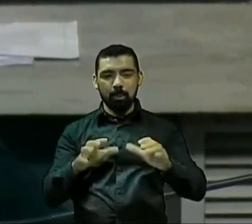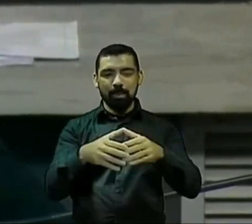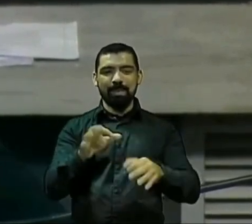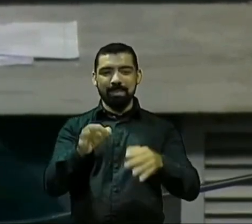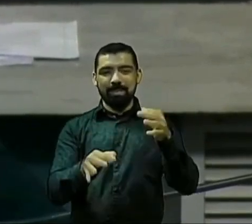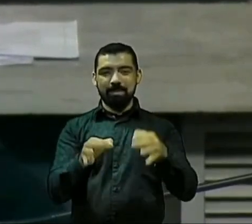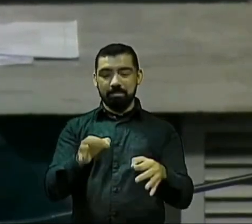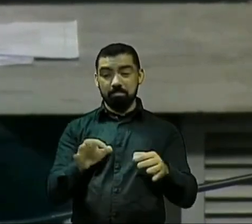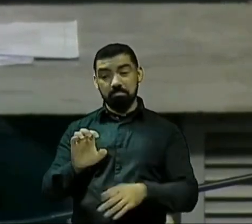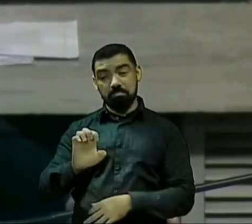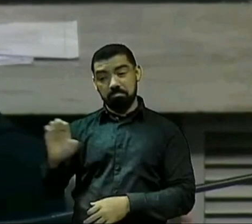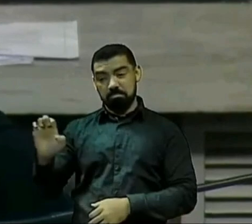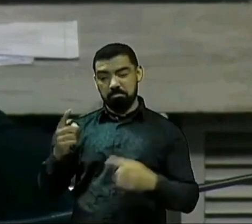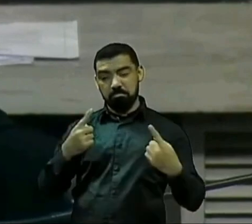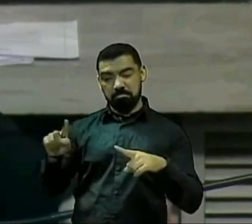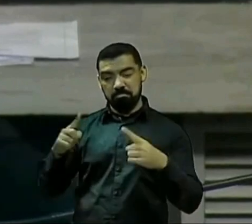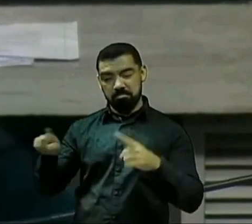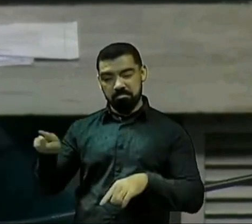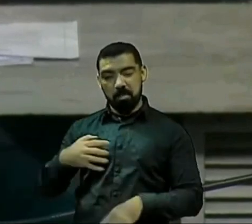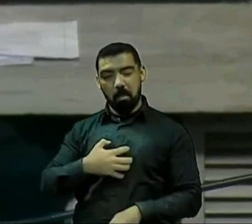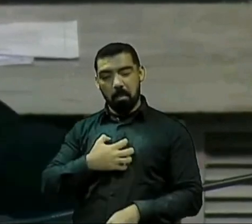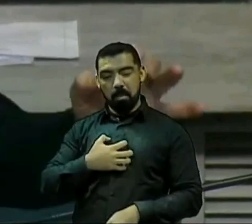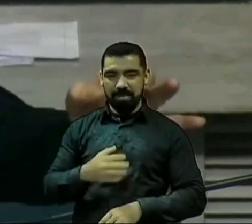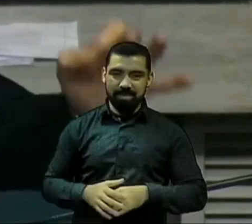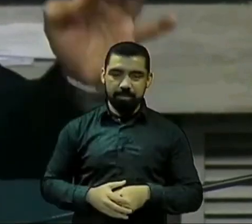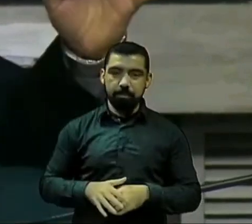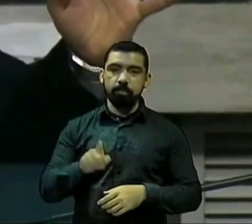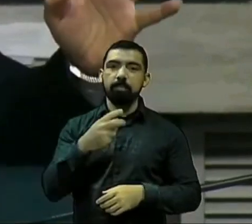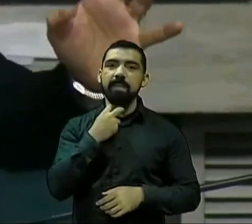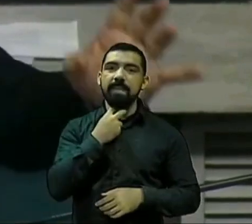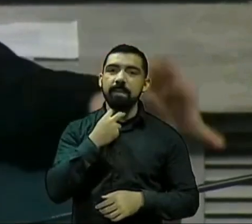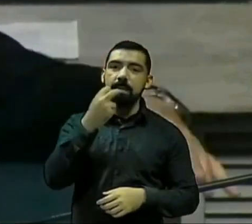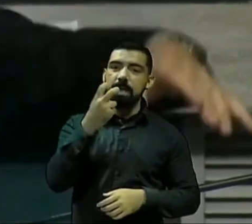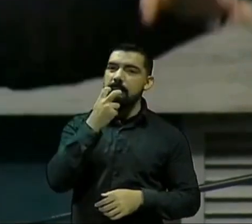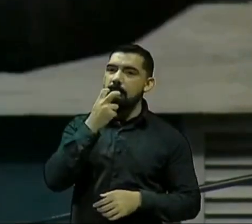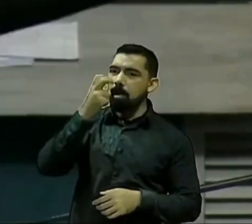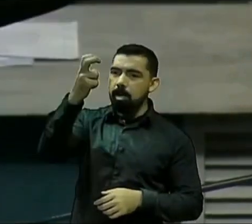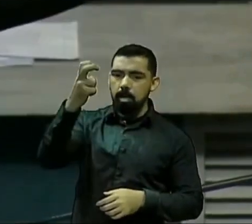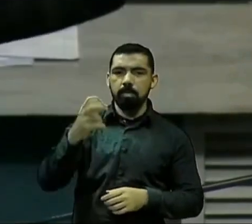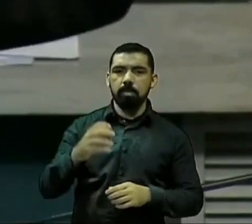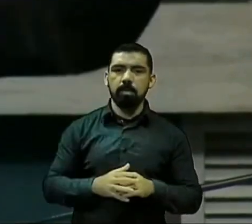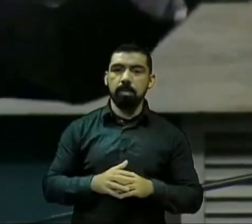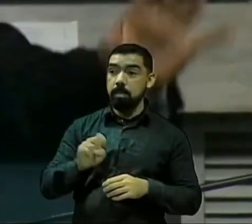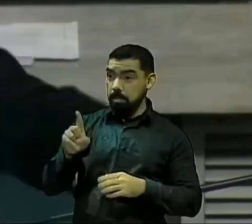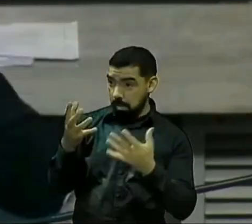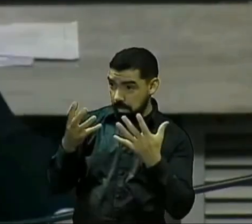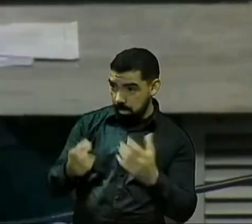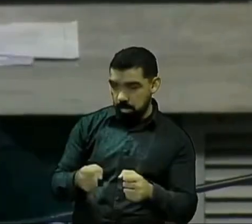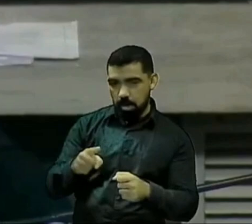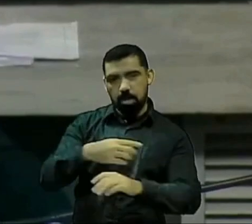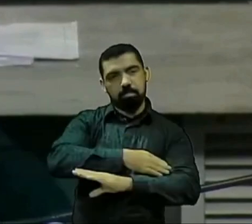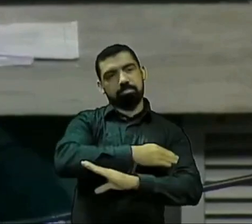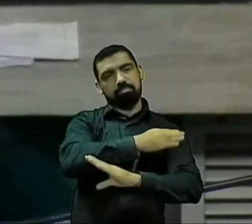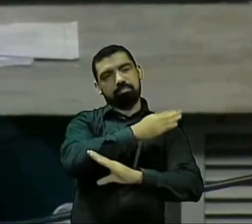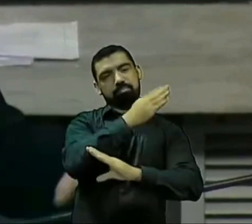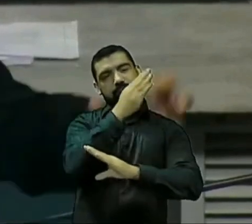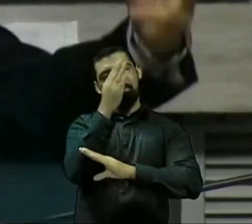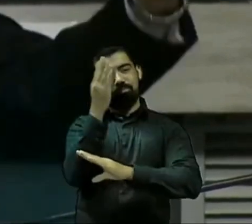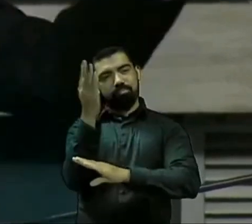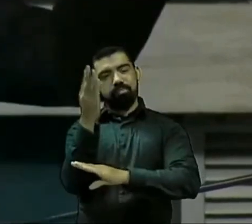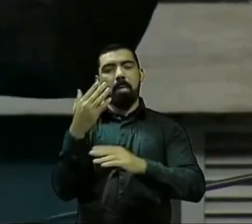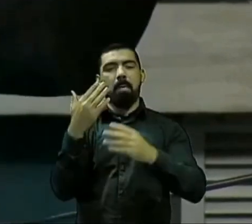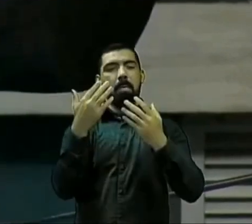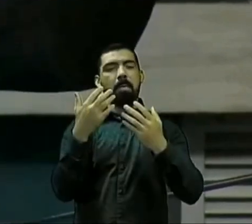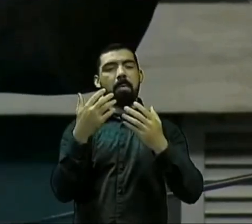a esquerda. Amém. Doutor, os seus gritos, as suas palavras, se deixar, Osmael passa o dia todo aqui pregando a palavra de Deus. Porque